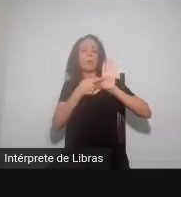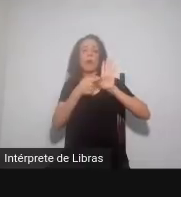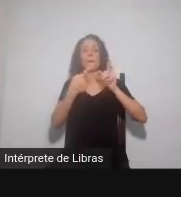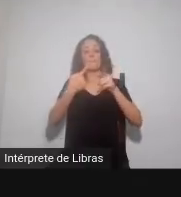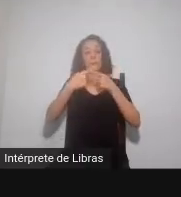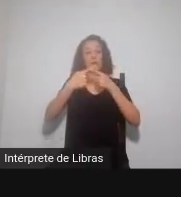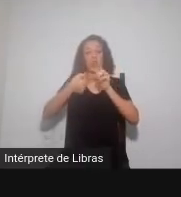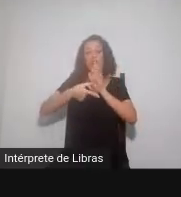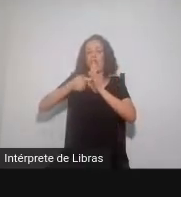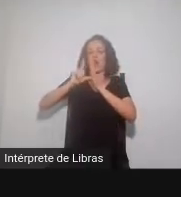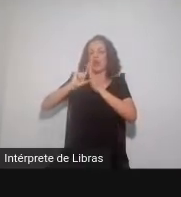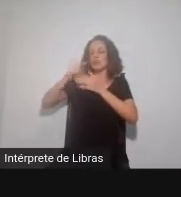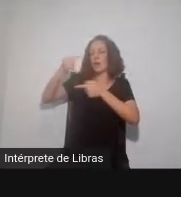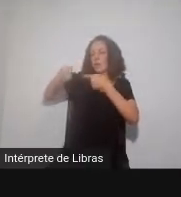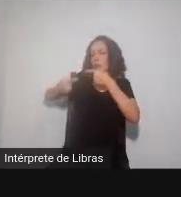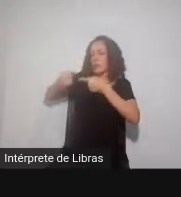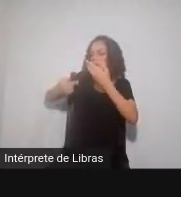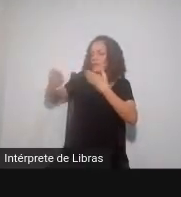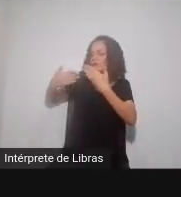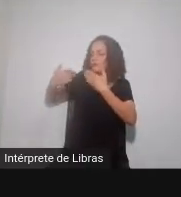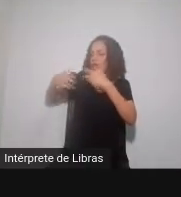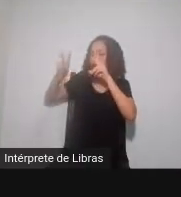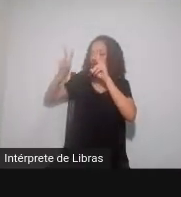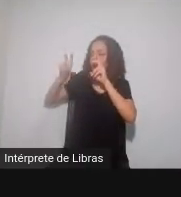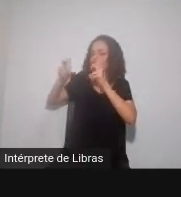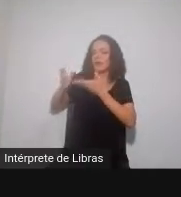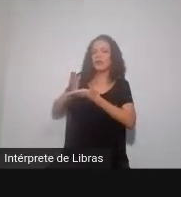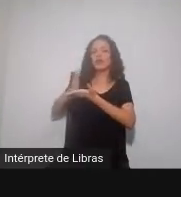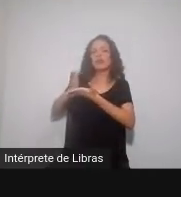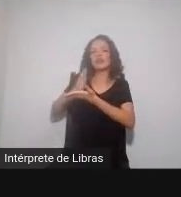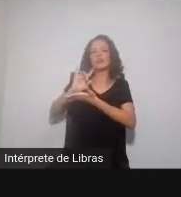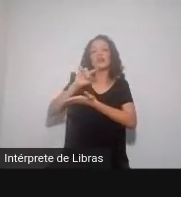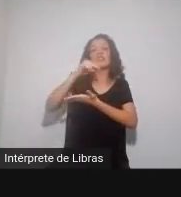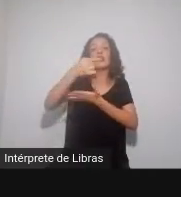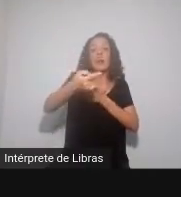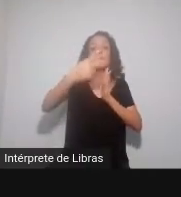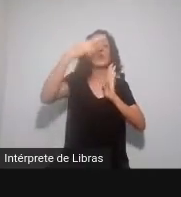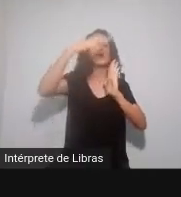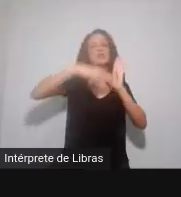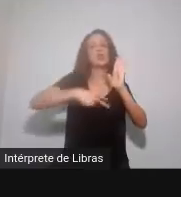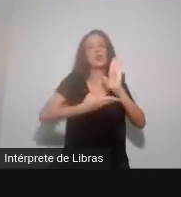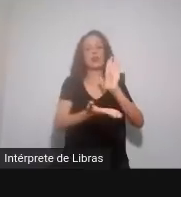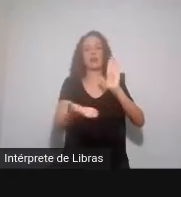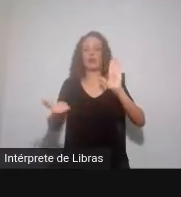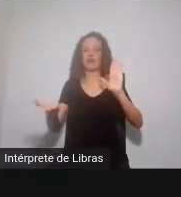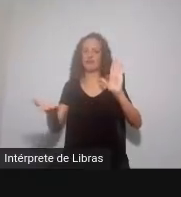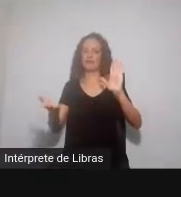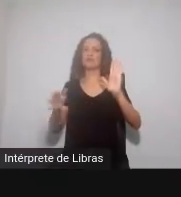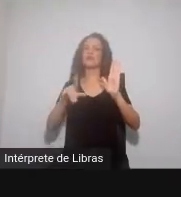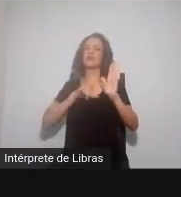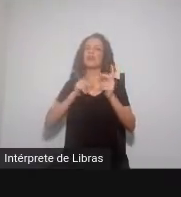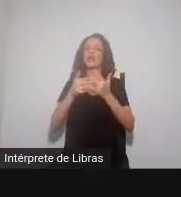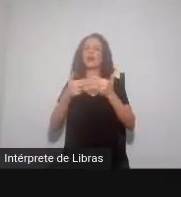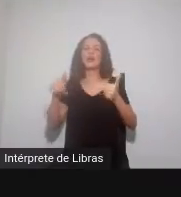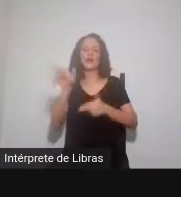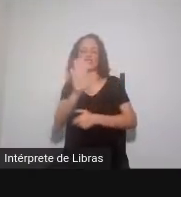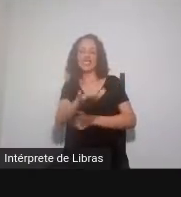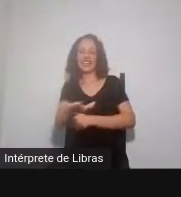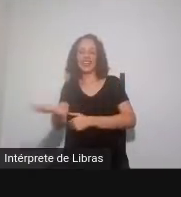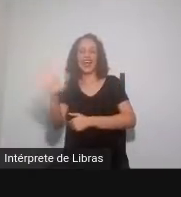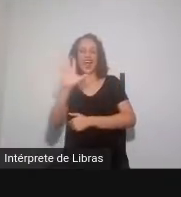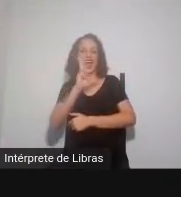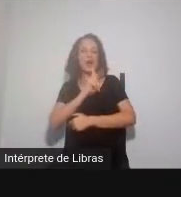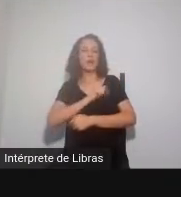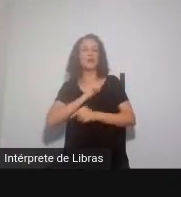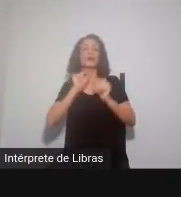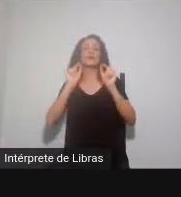obra antes de ler para as crianças. Uma coisa que as crianças estão adorando é a guarda, que é um